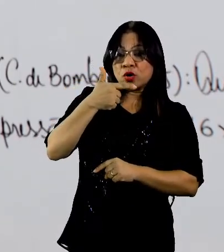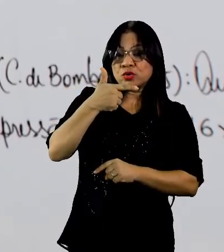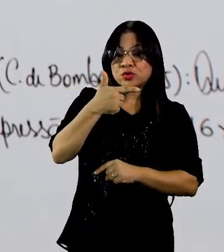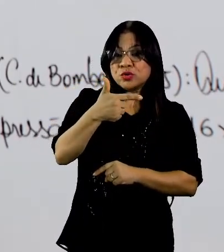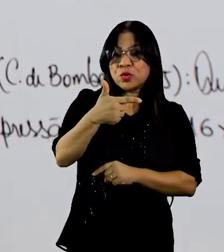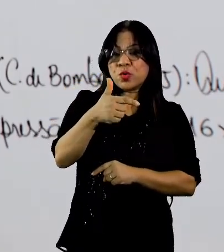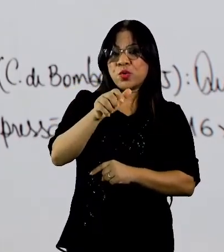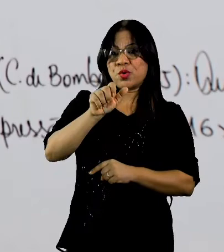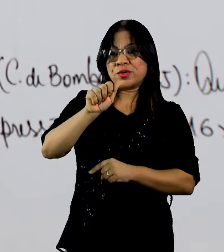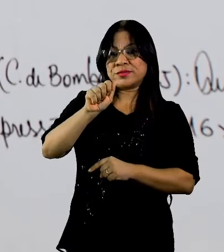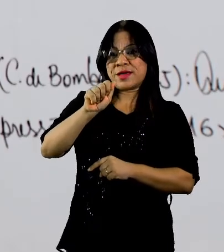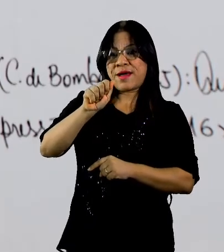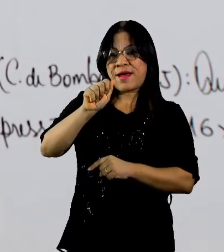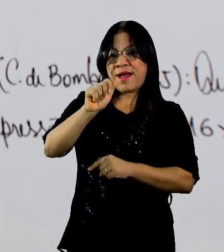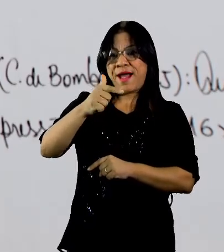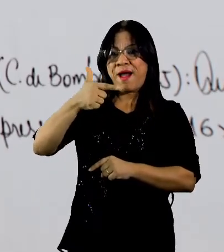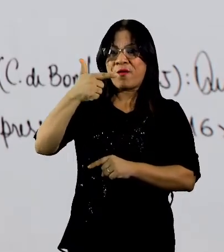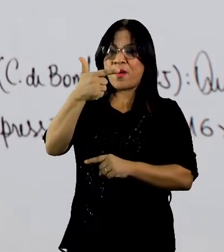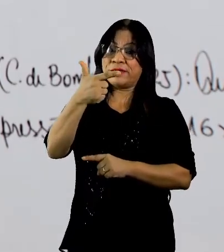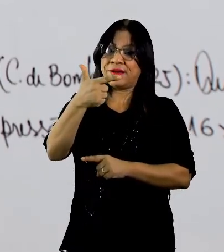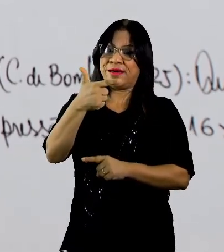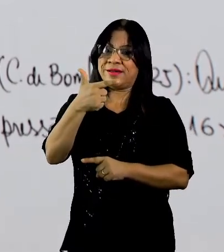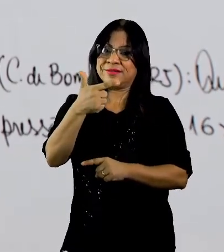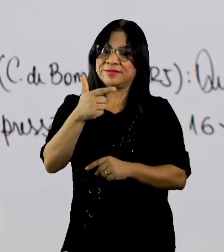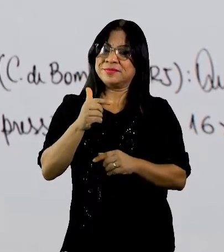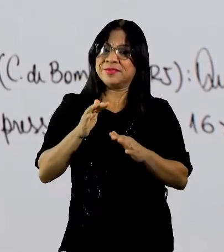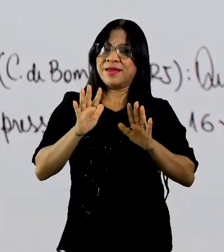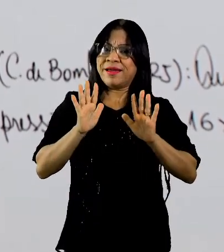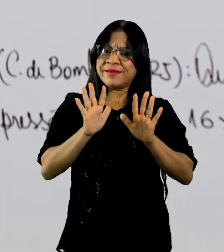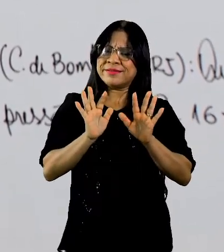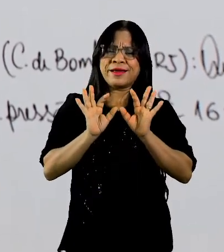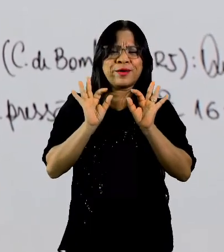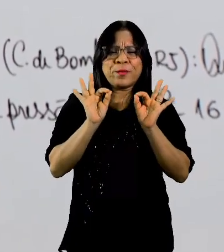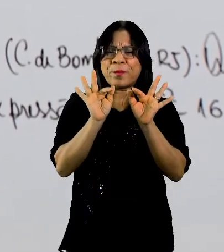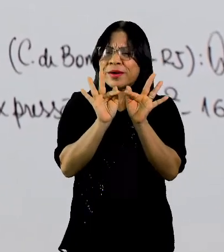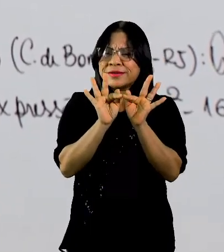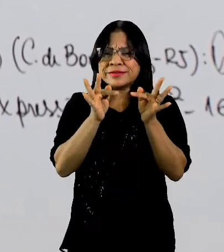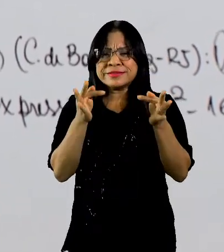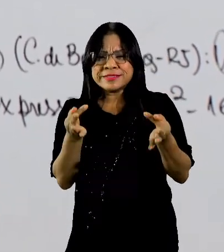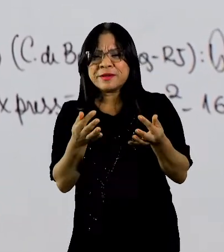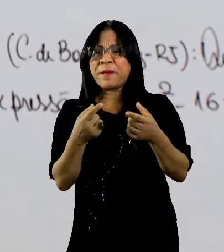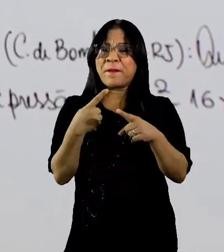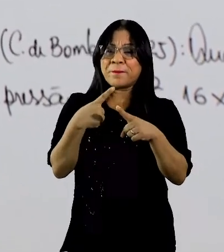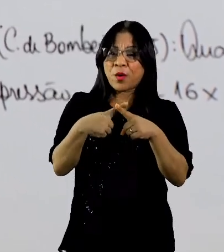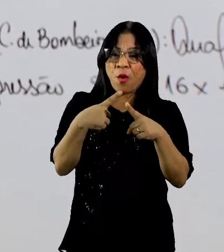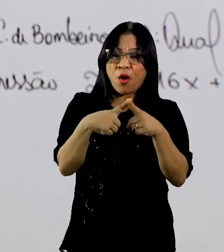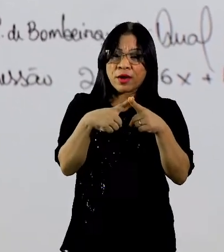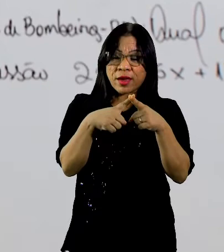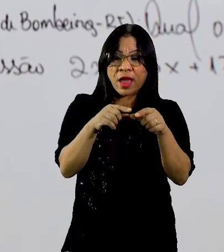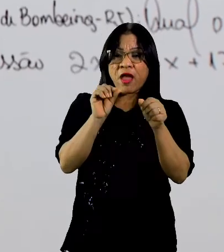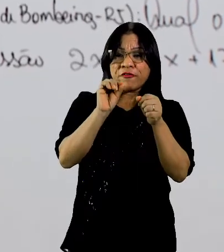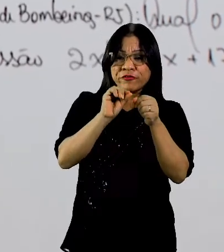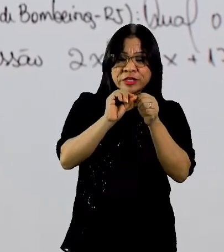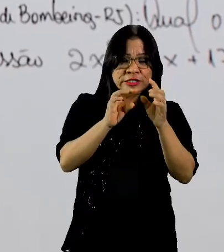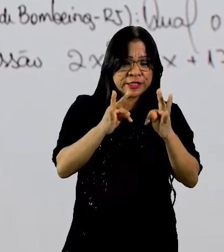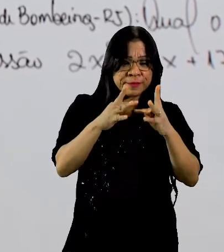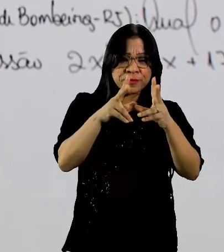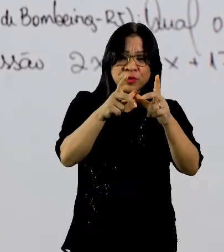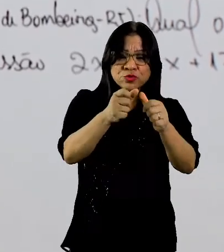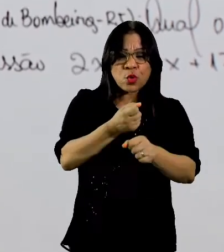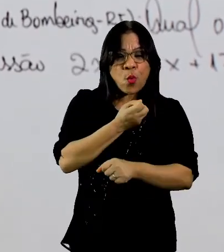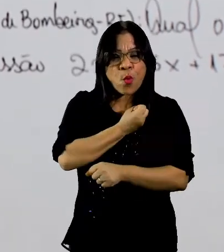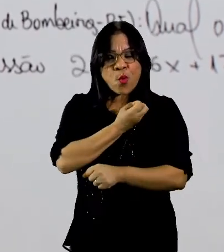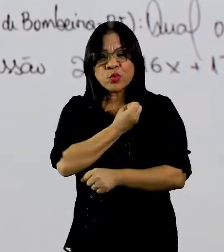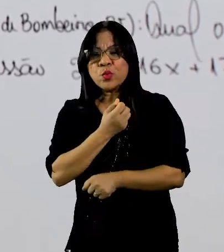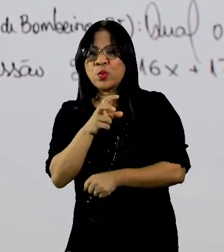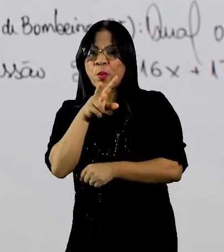quadrado. E nós reduzimos, então, bem tranquilamente, todos os nossos termos semelhantes, tá? E o nosso polinômio